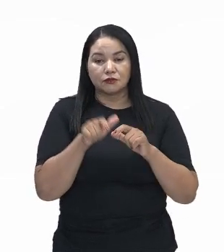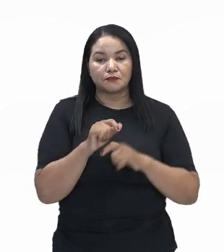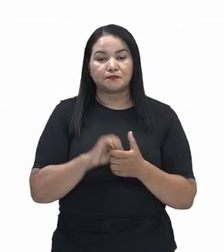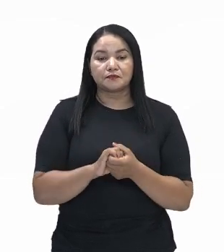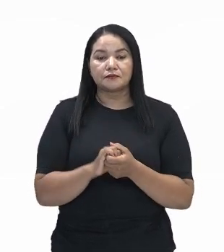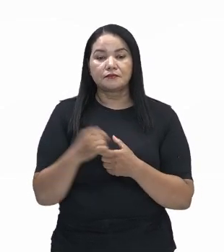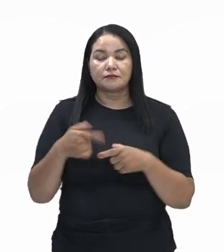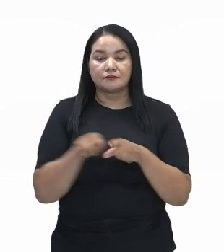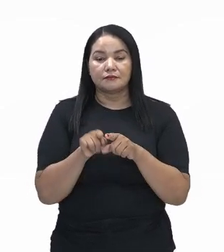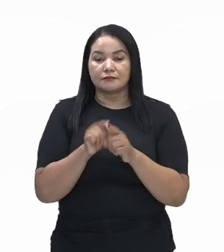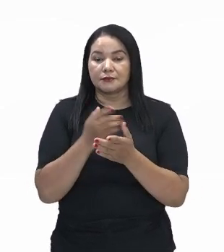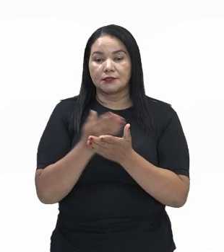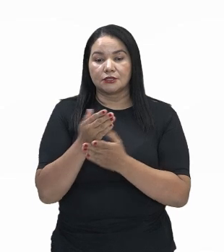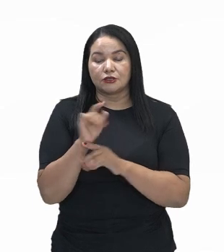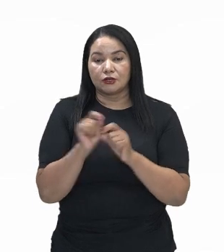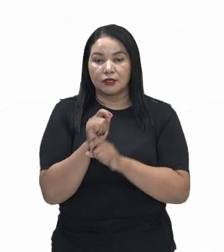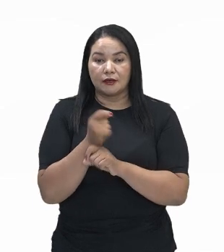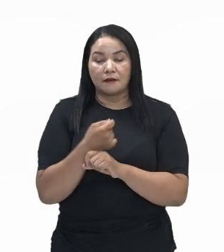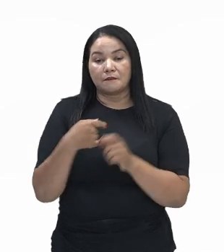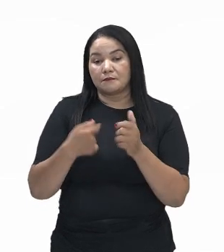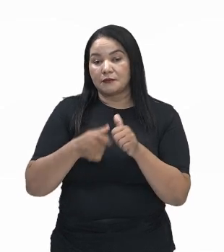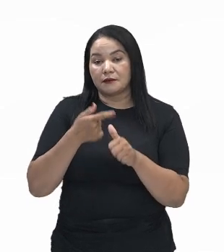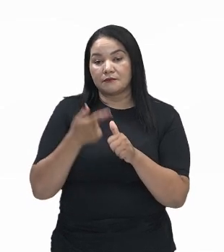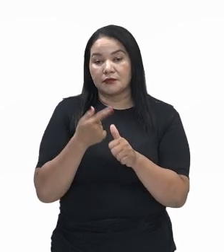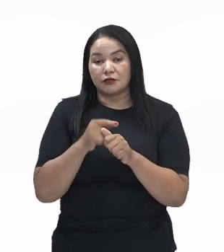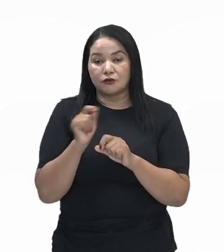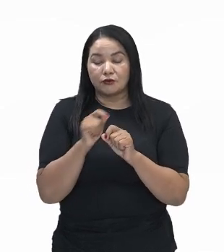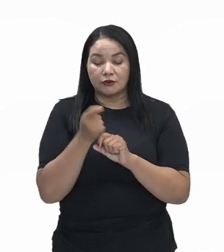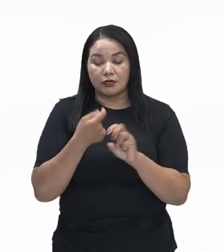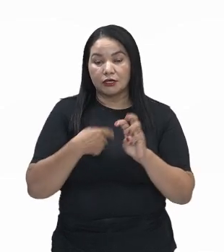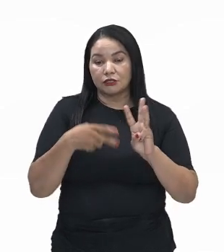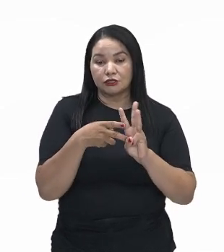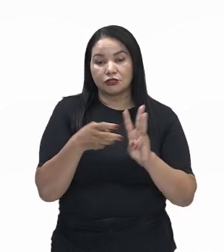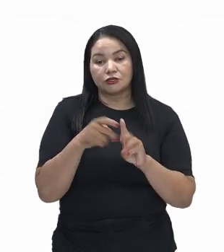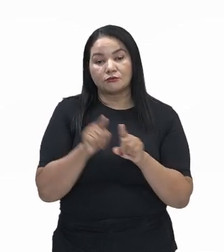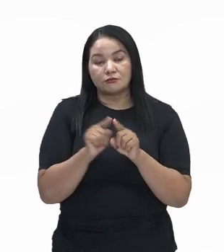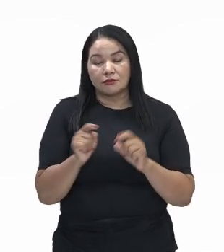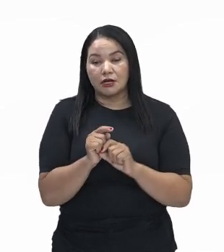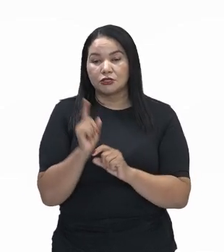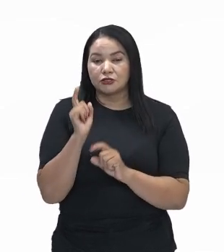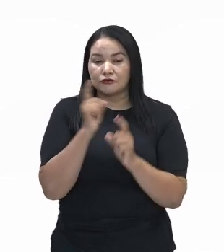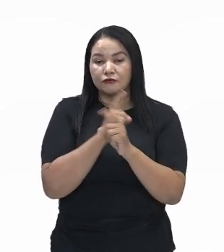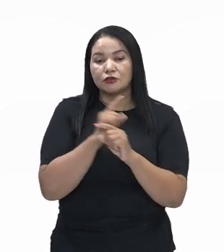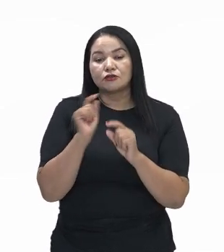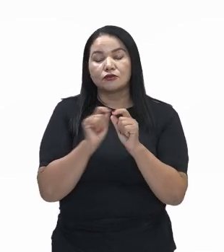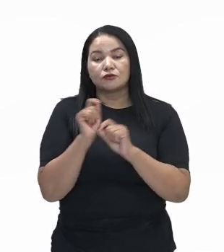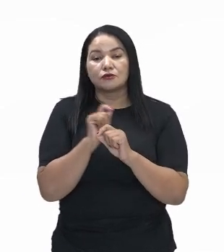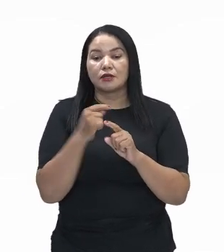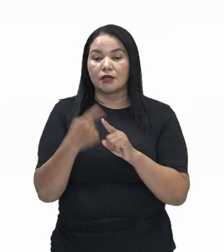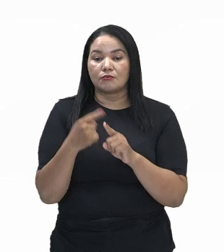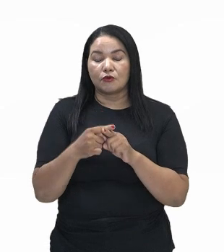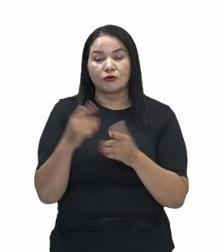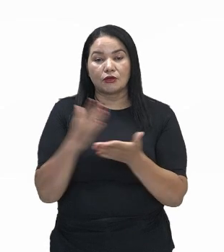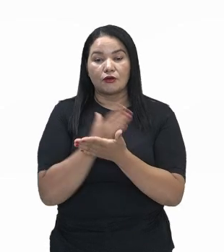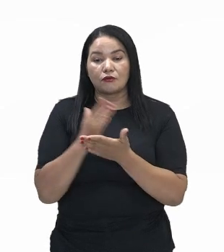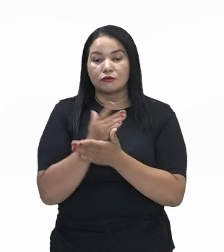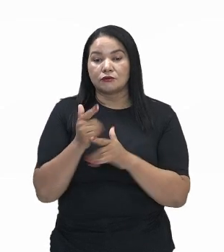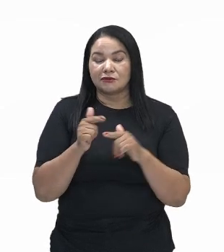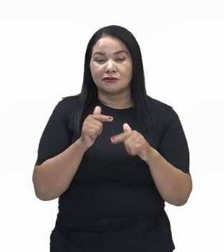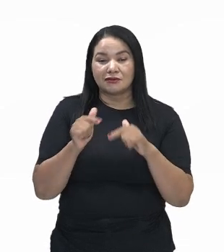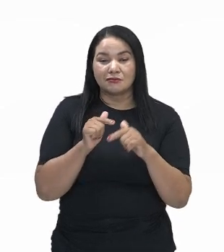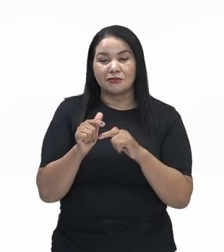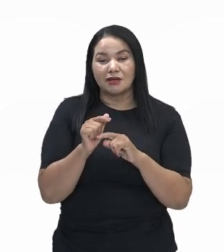inicialmente fornecida por indígenas, mas enfrentou dificuldades devido à resistência, doenças